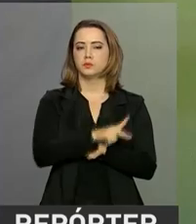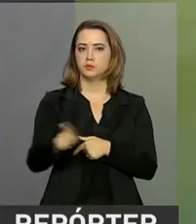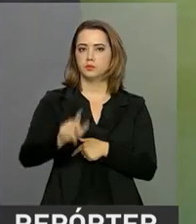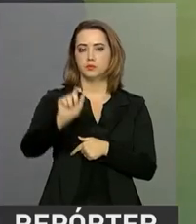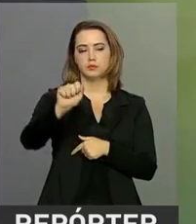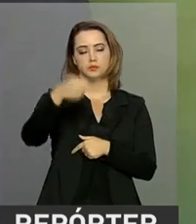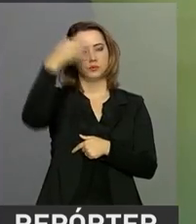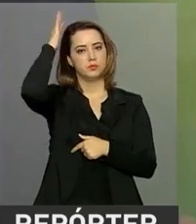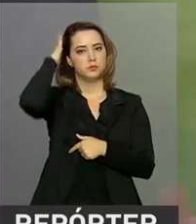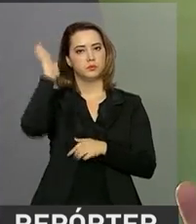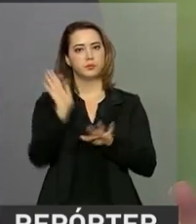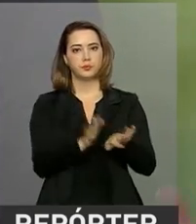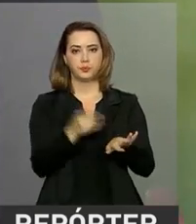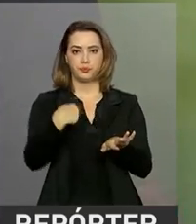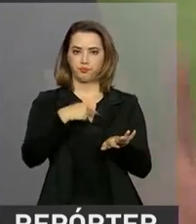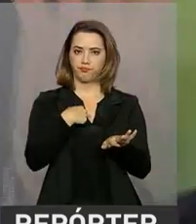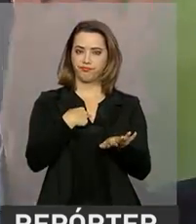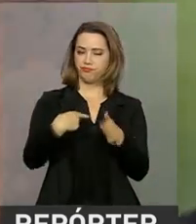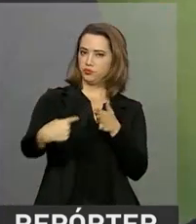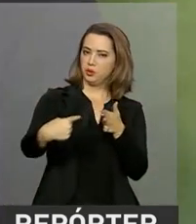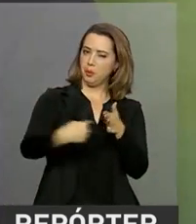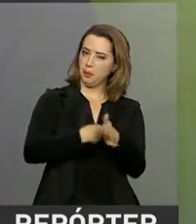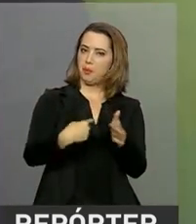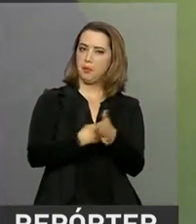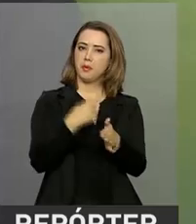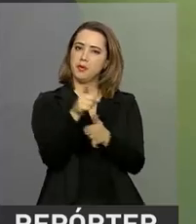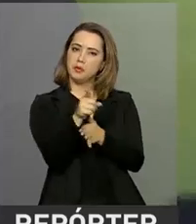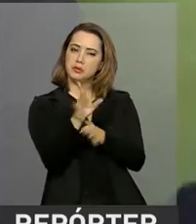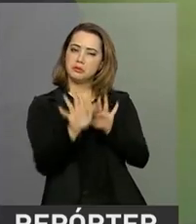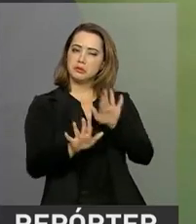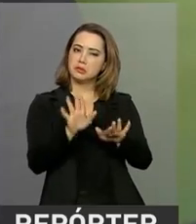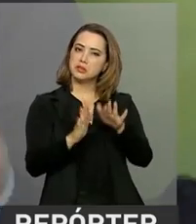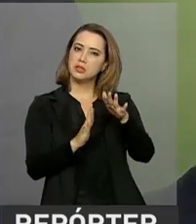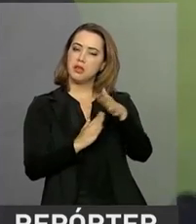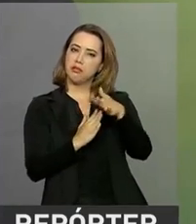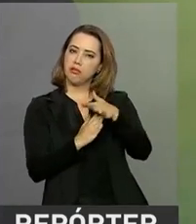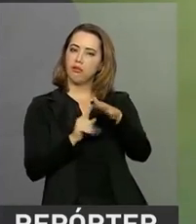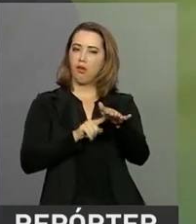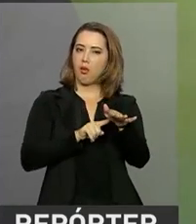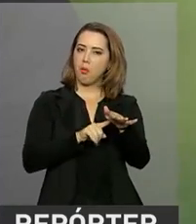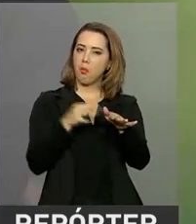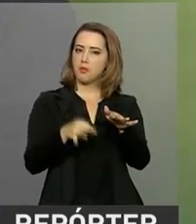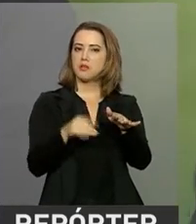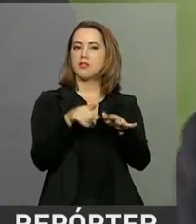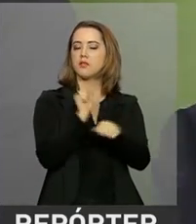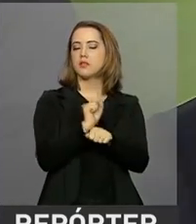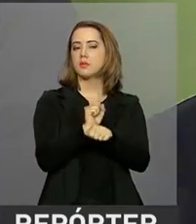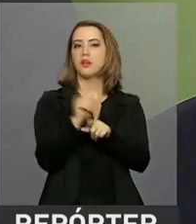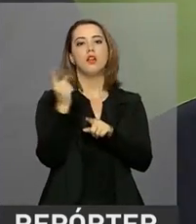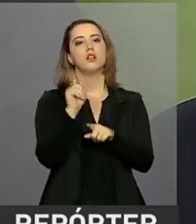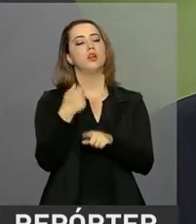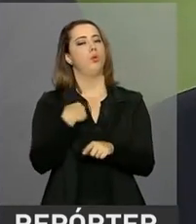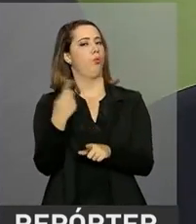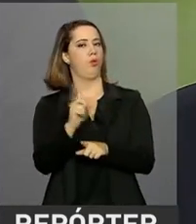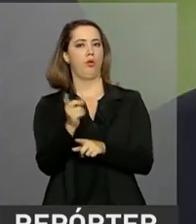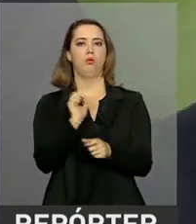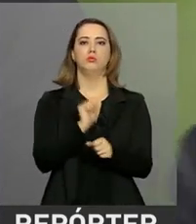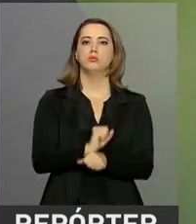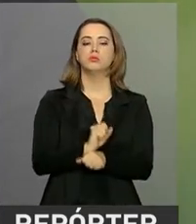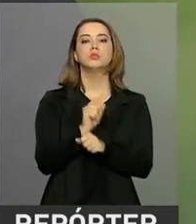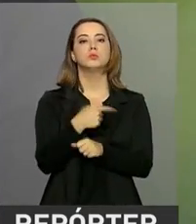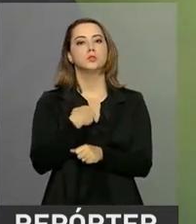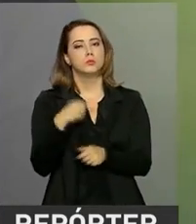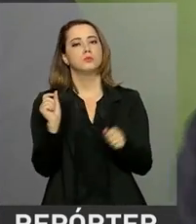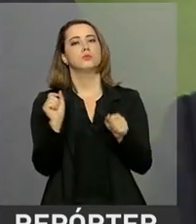eh muitas vezes me perguntam né mas você é interino como é que é vai esperar eu digo não não espero o que eu estou fazendo não é